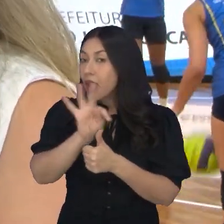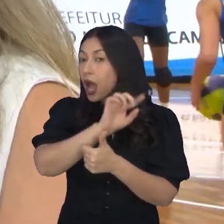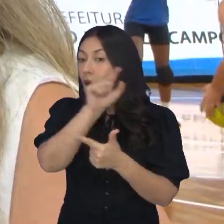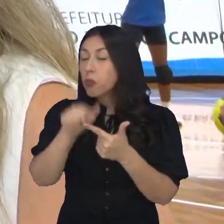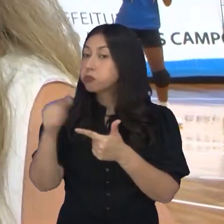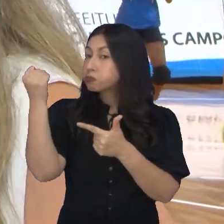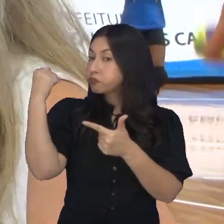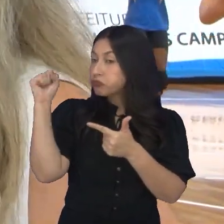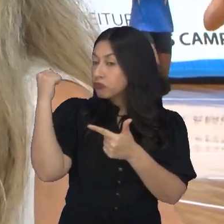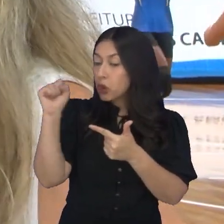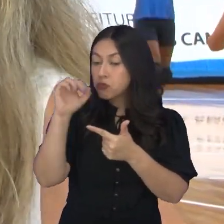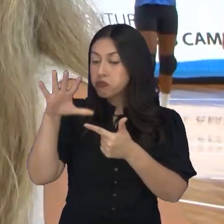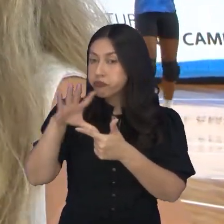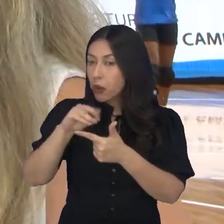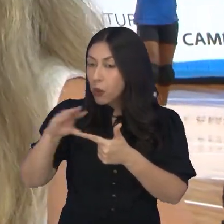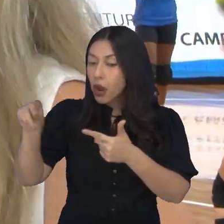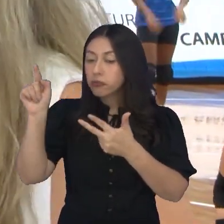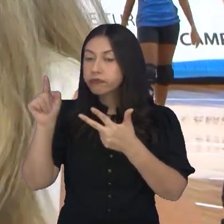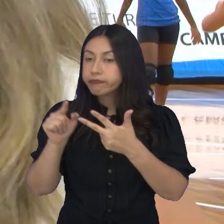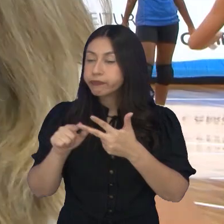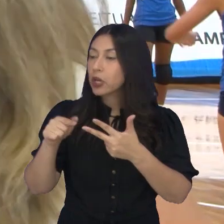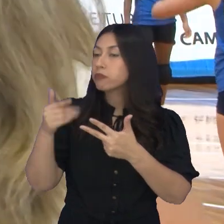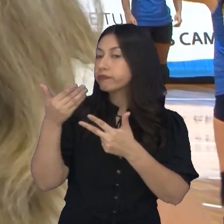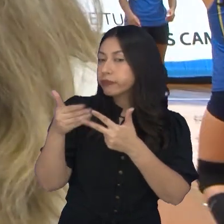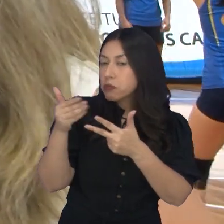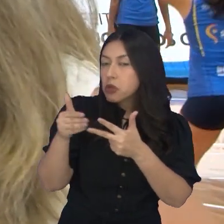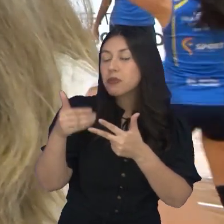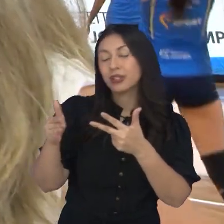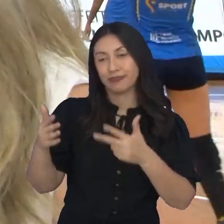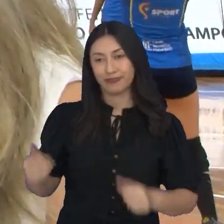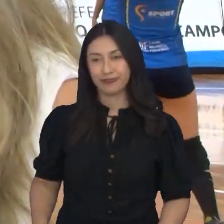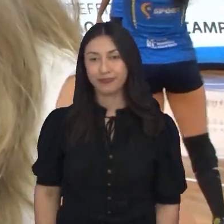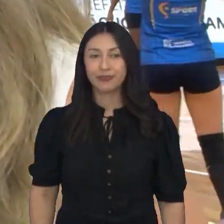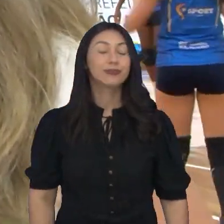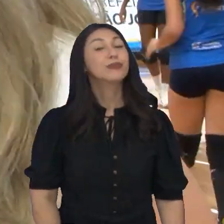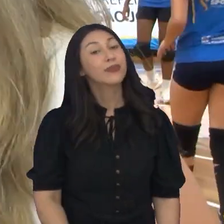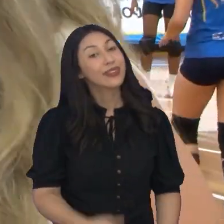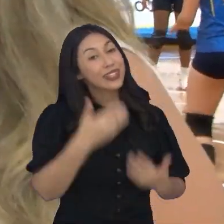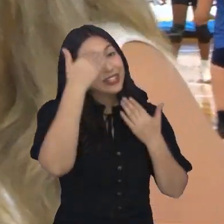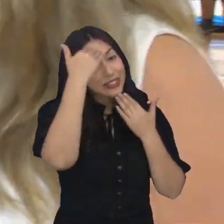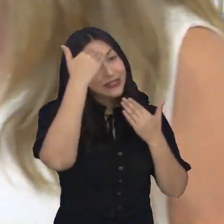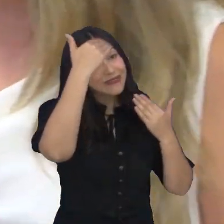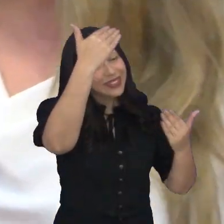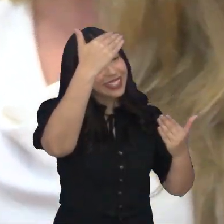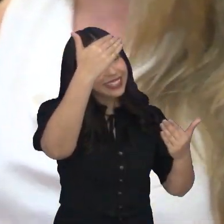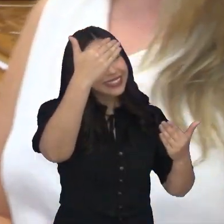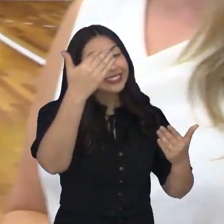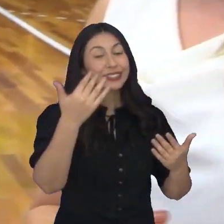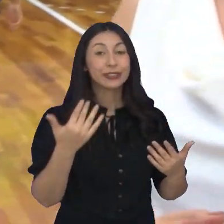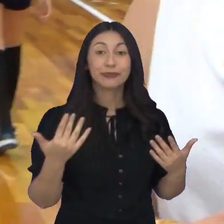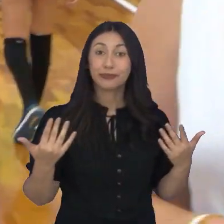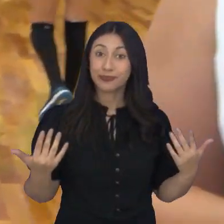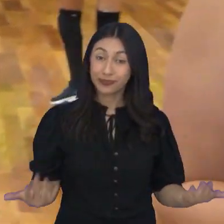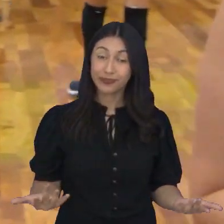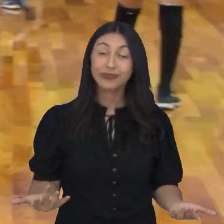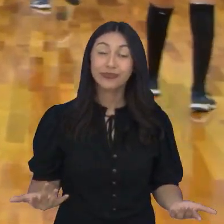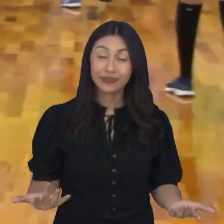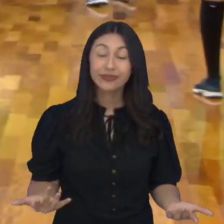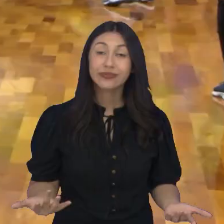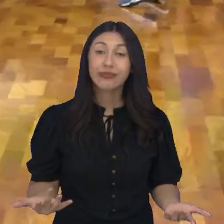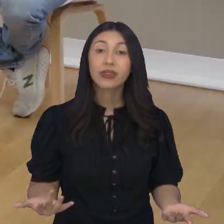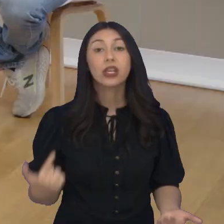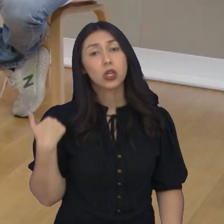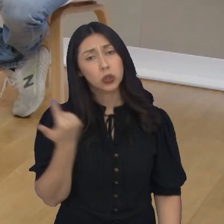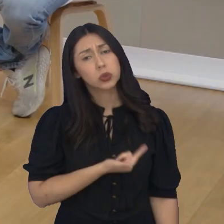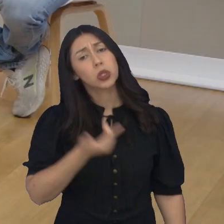nossos preparadores físicos. Então a gente tem um olhar muito atento a isso também. Tá certo, muito obrigada, viu, Wanda? Então é isso, né, Gi? A gente sabe